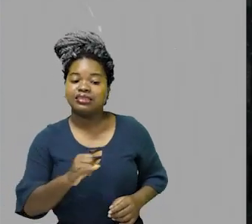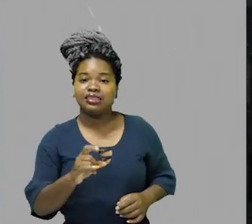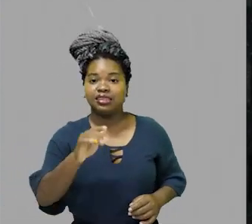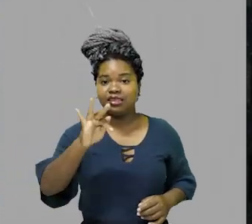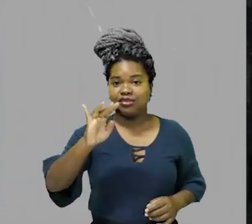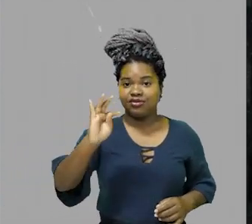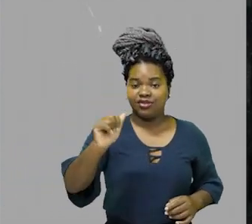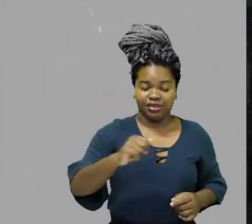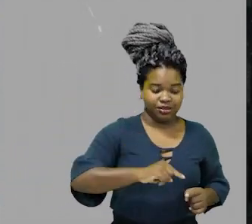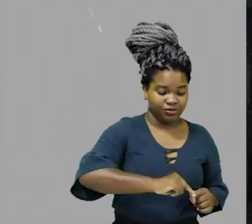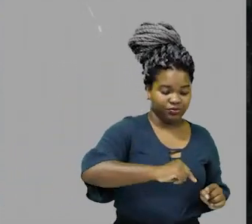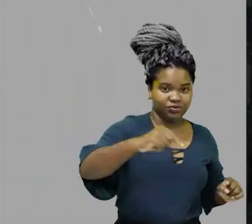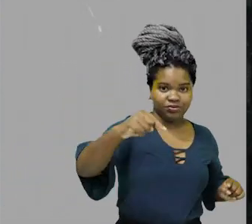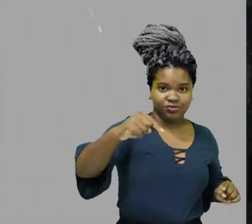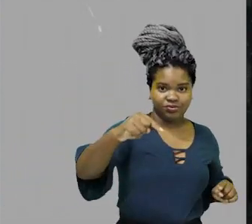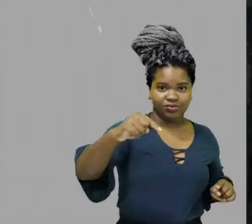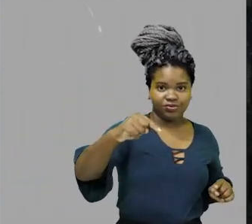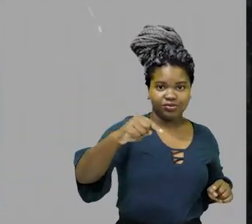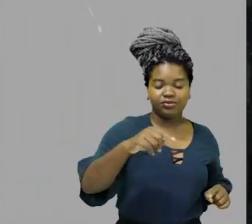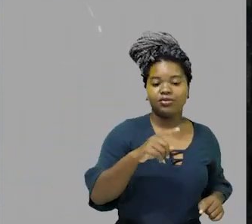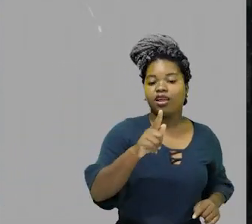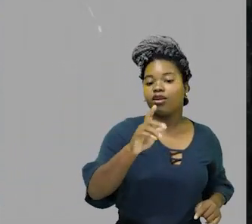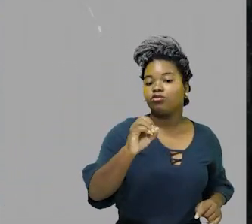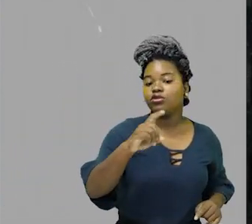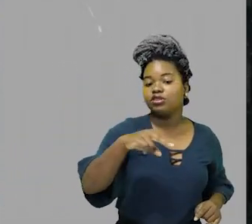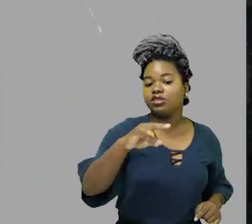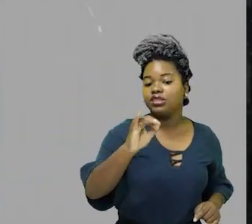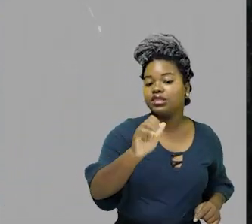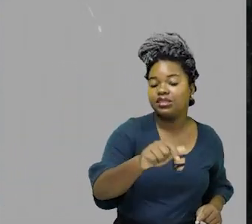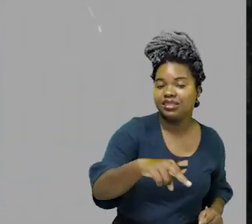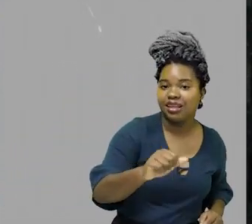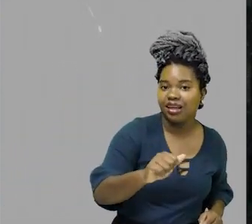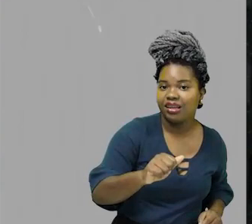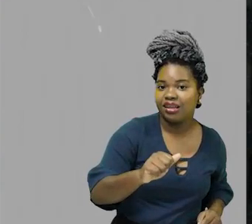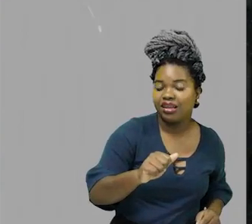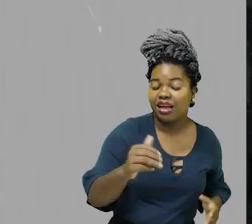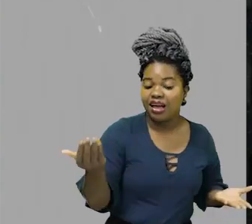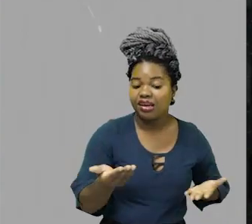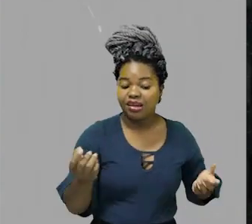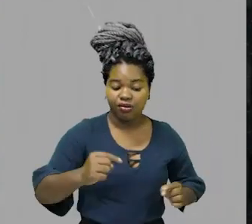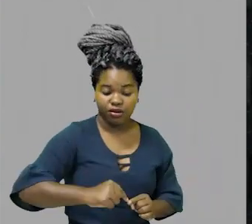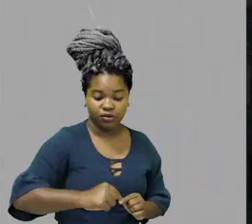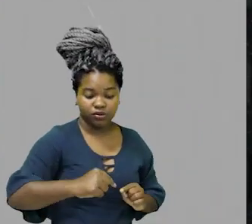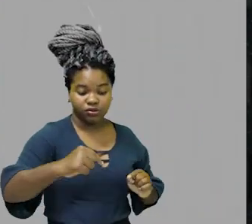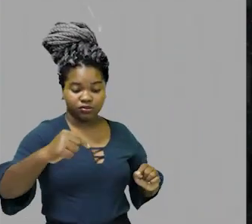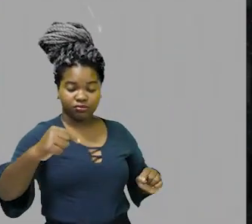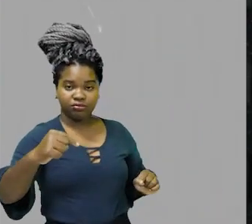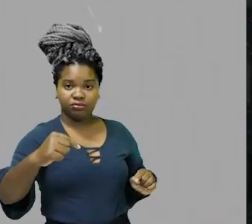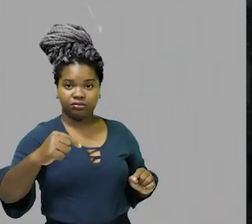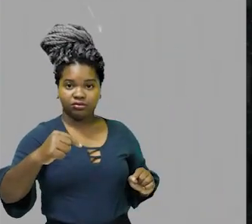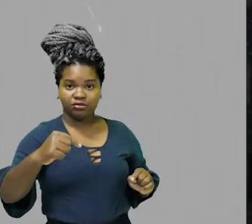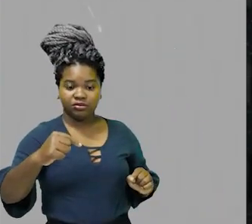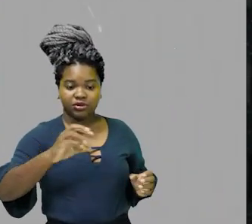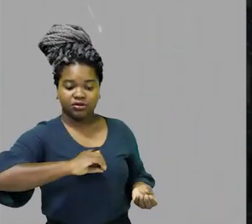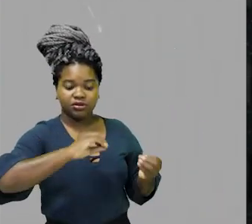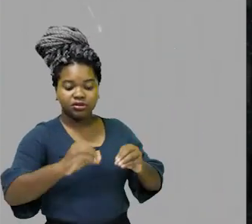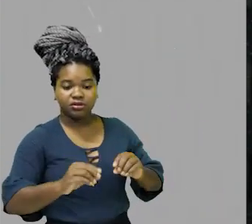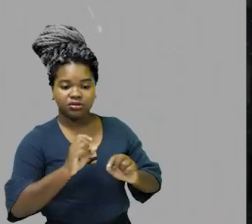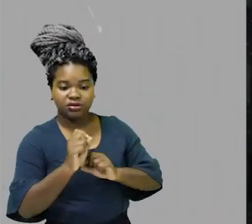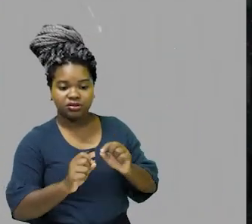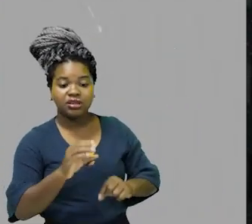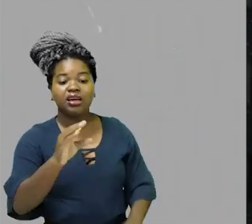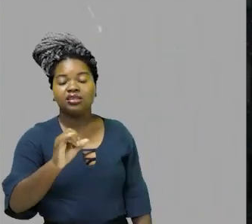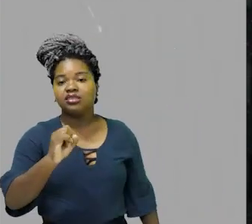tem a base nitrogenada guanina. Então a base que vai ser adicionada lá na fita nova é